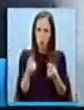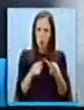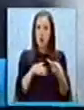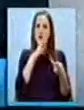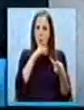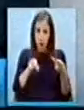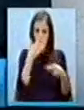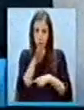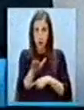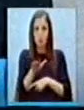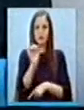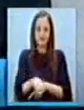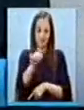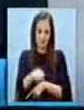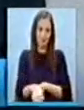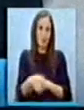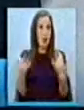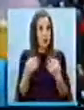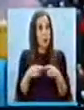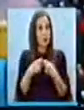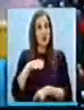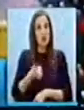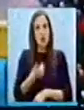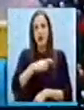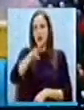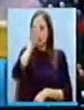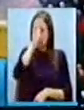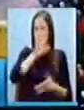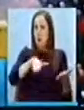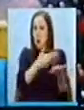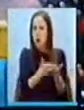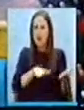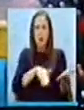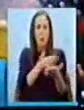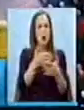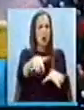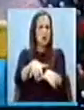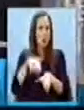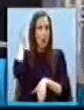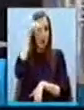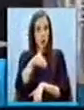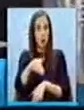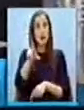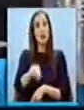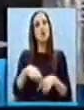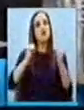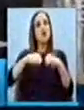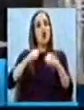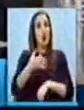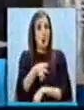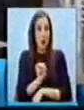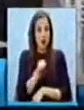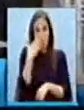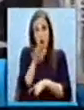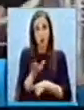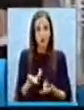exemplo. Exatamente, e é nisso que os verdes têm empenhado, com propostas na Assembleia da República, nos acordos que fizemos com o Partido Socialista.